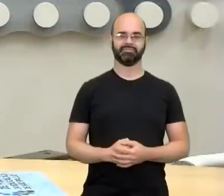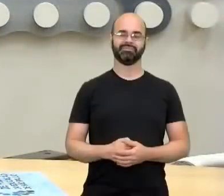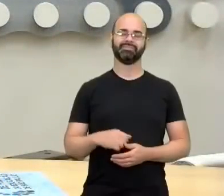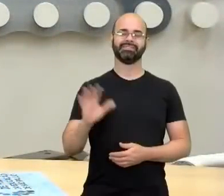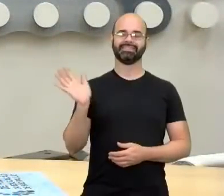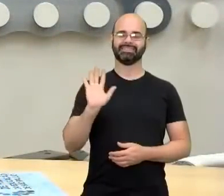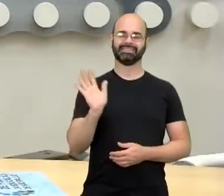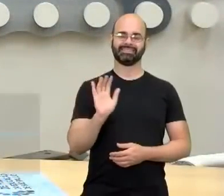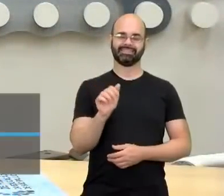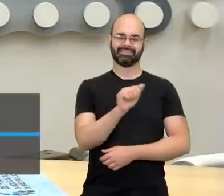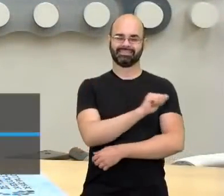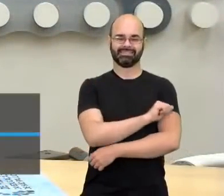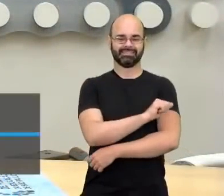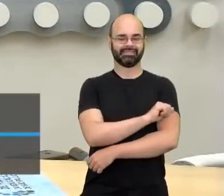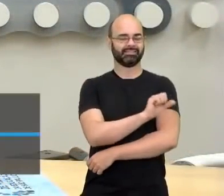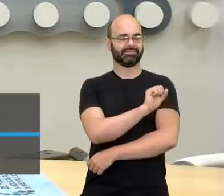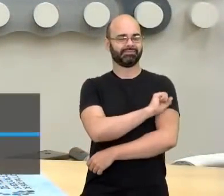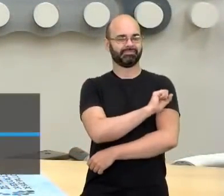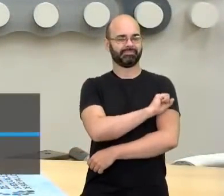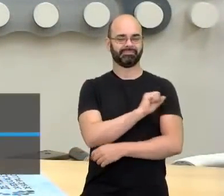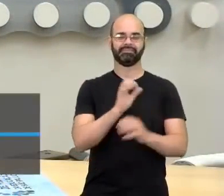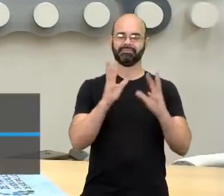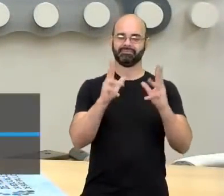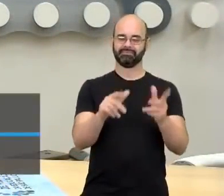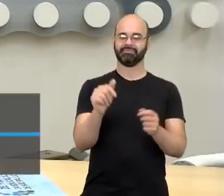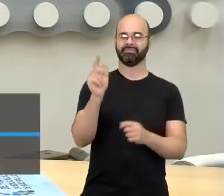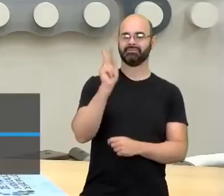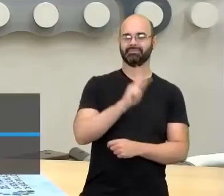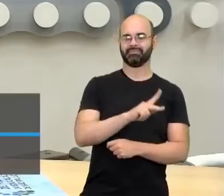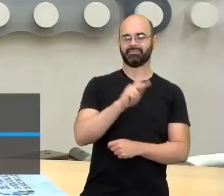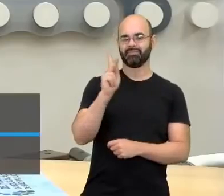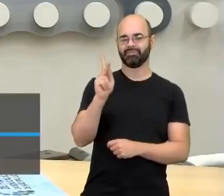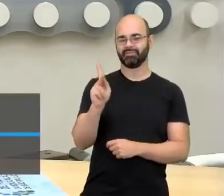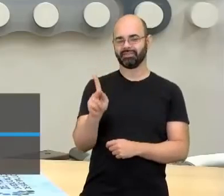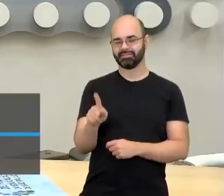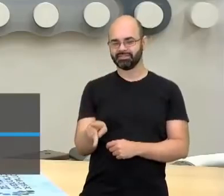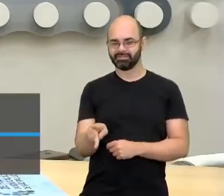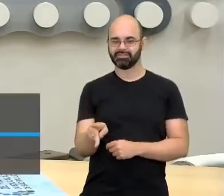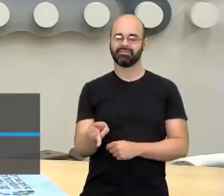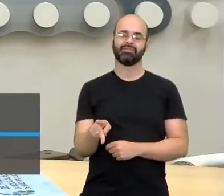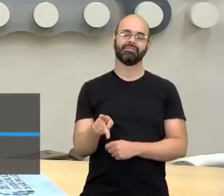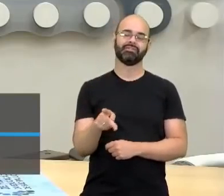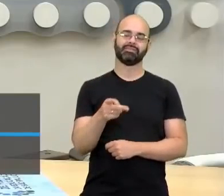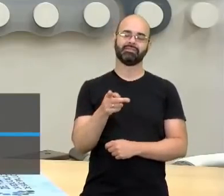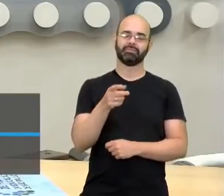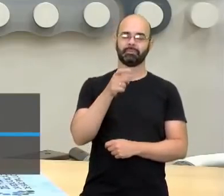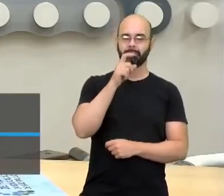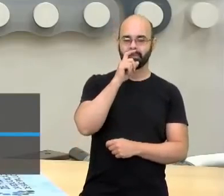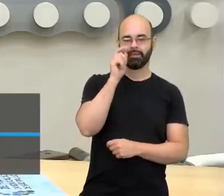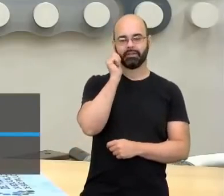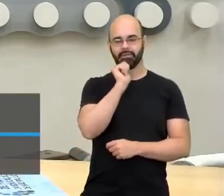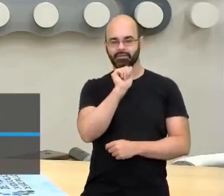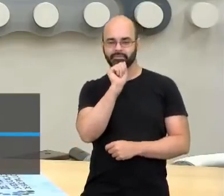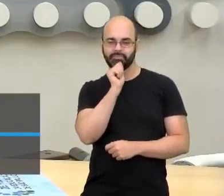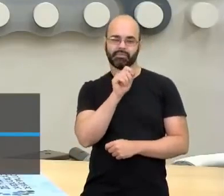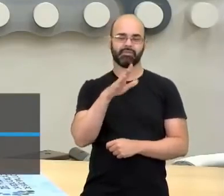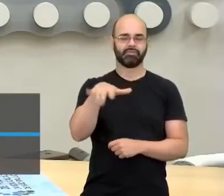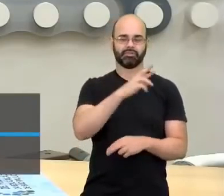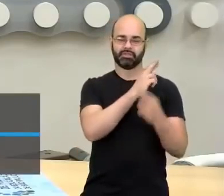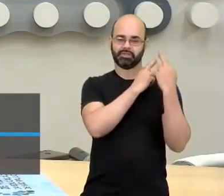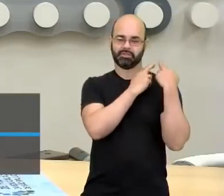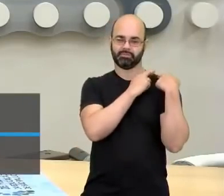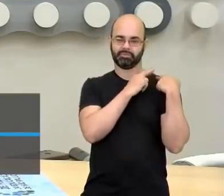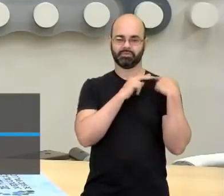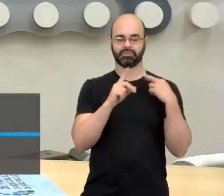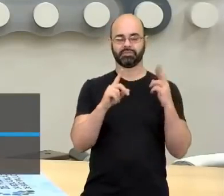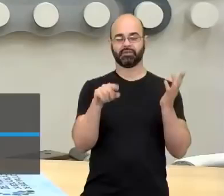Olá, estudante do 8º ano, professores, professoras responsáveis e todos que nos acompanham. Tudo bem com vocês? Eu